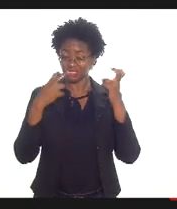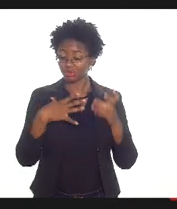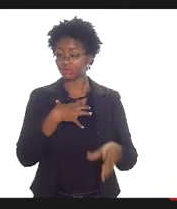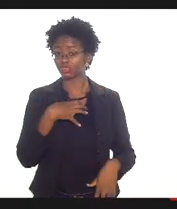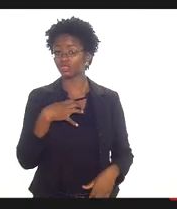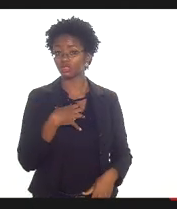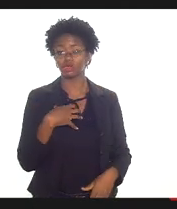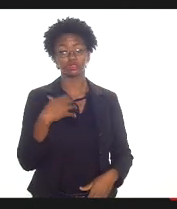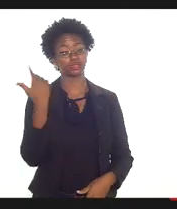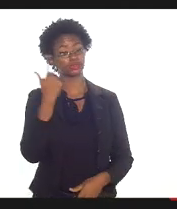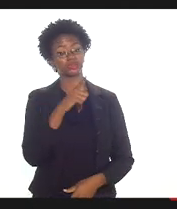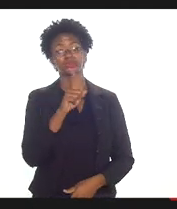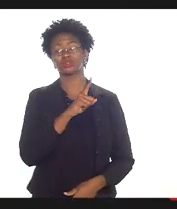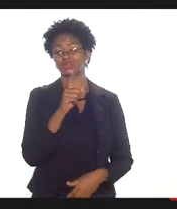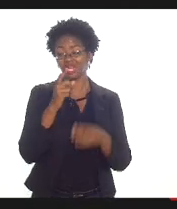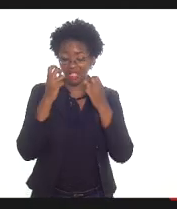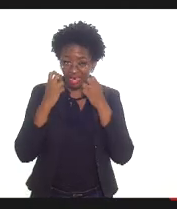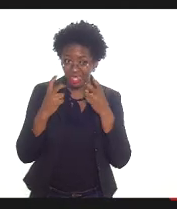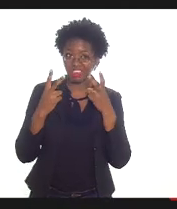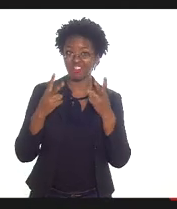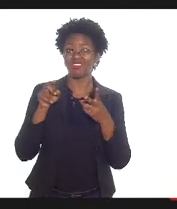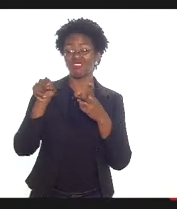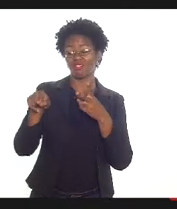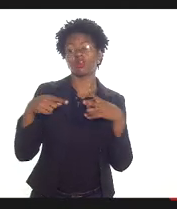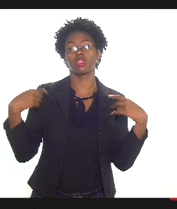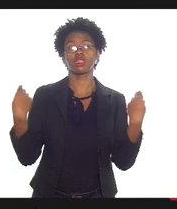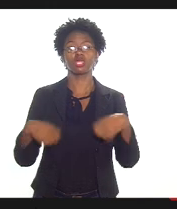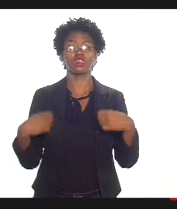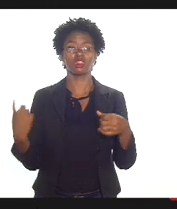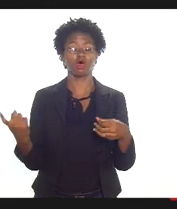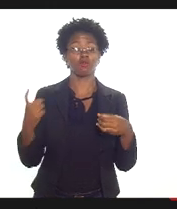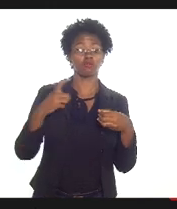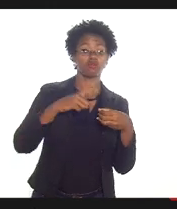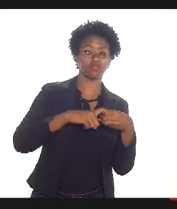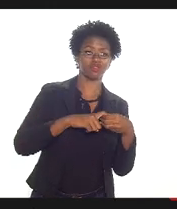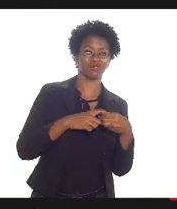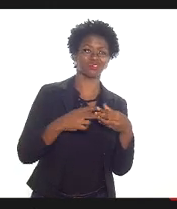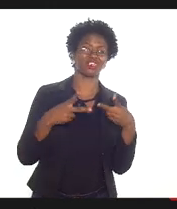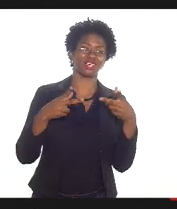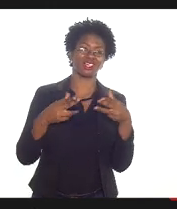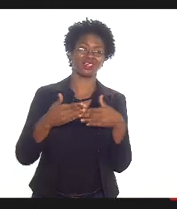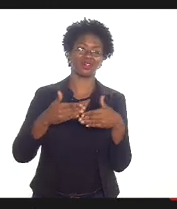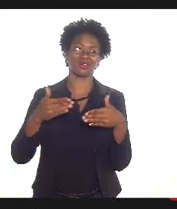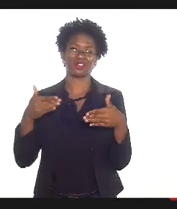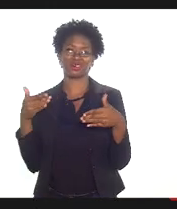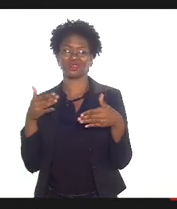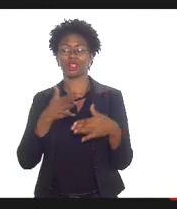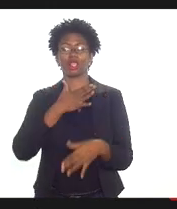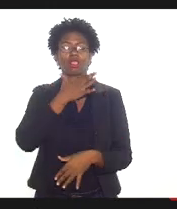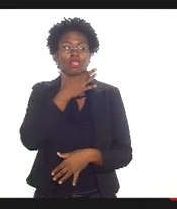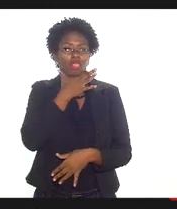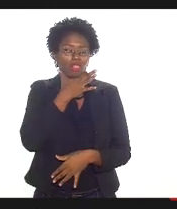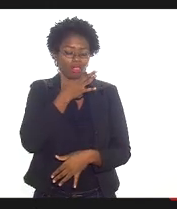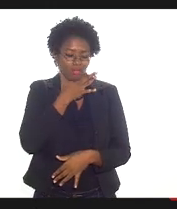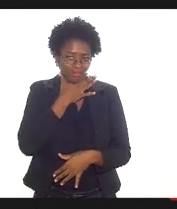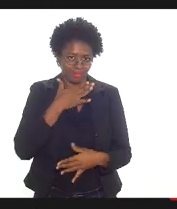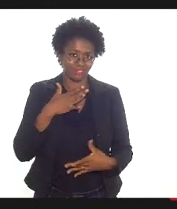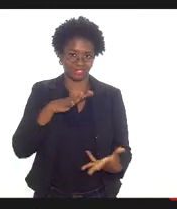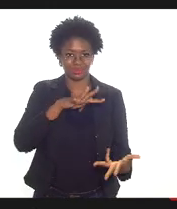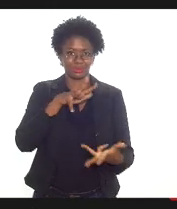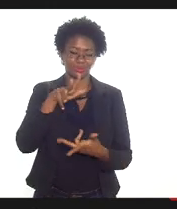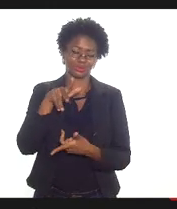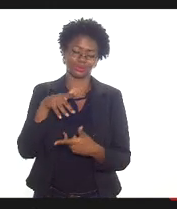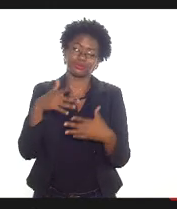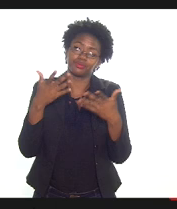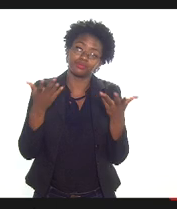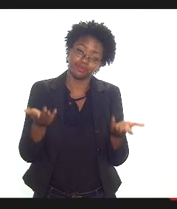consegue enxergar que a demanda voltará aos níveis pré-crise no cenário mundial. Né?